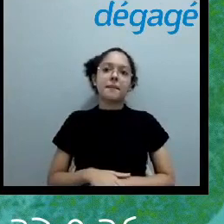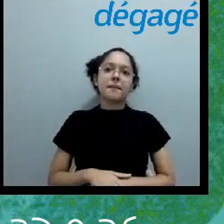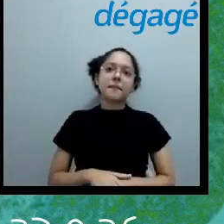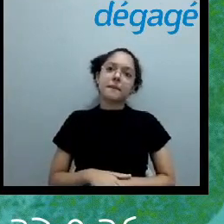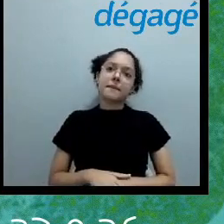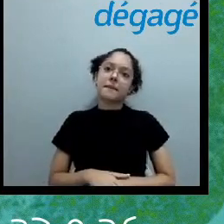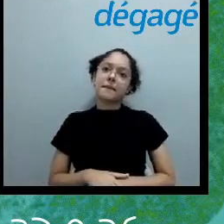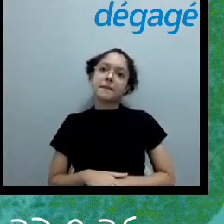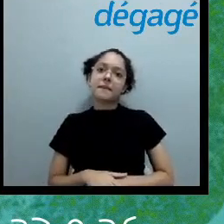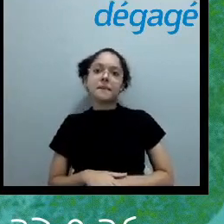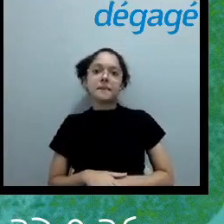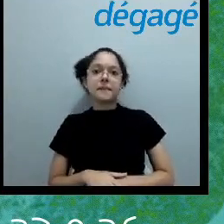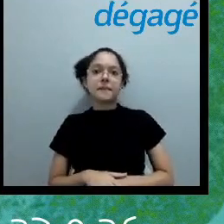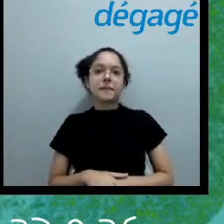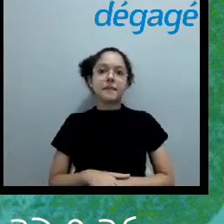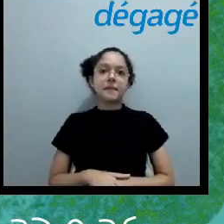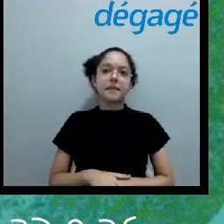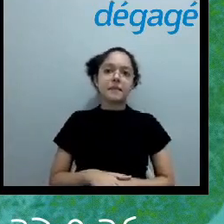põe.